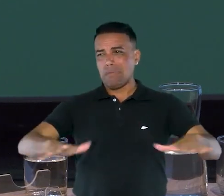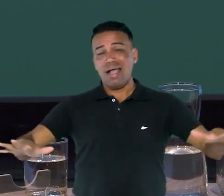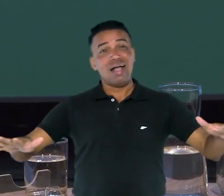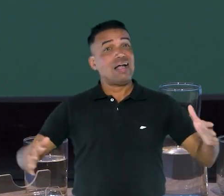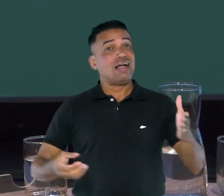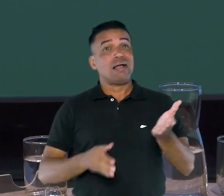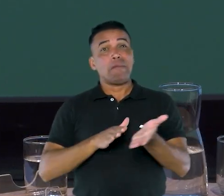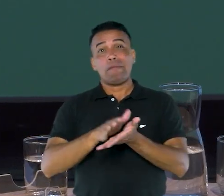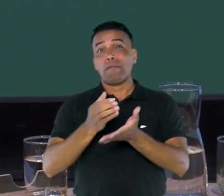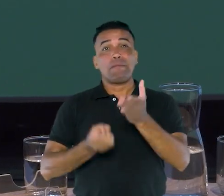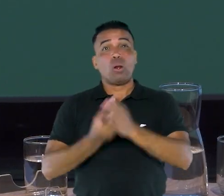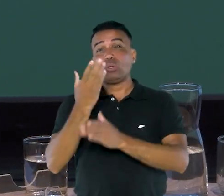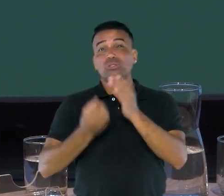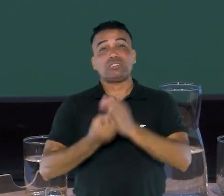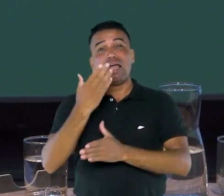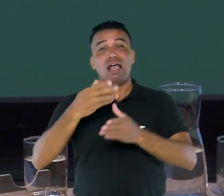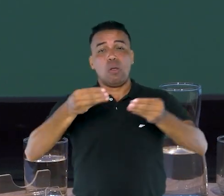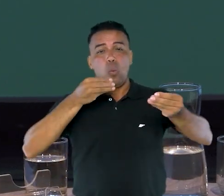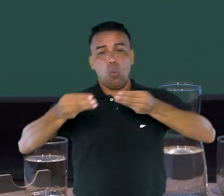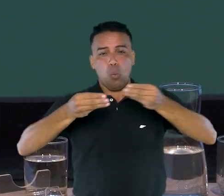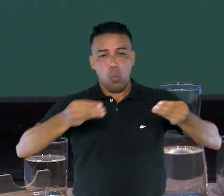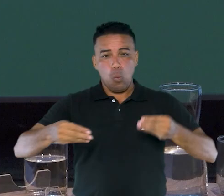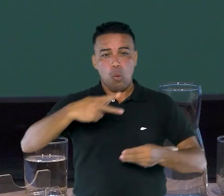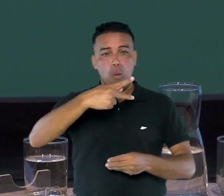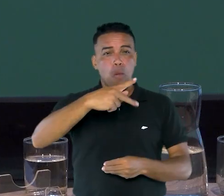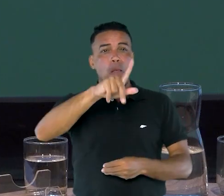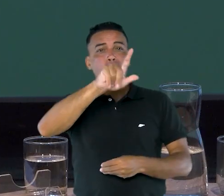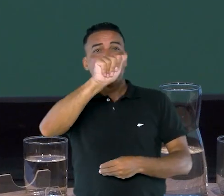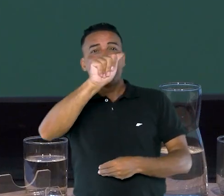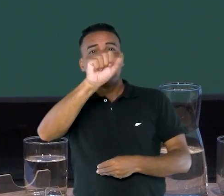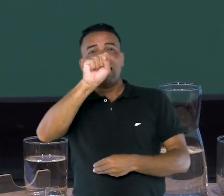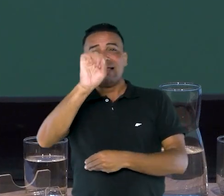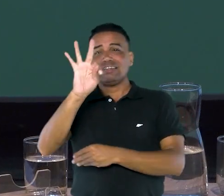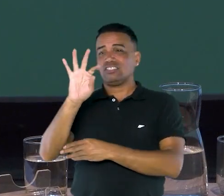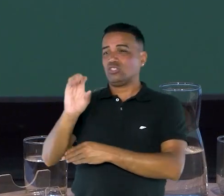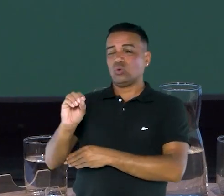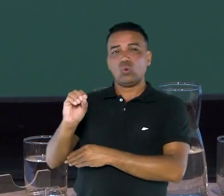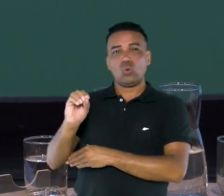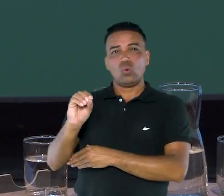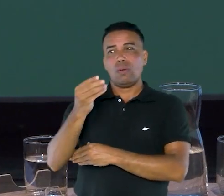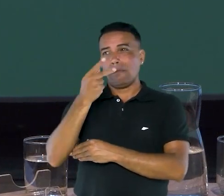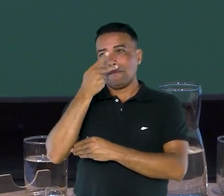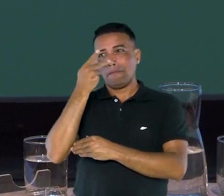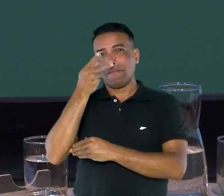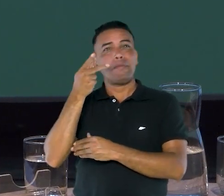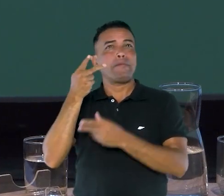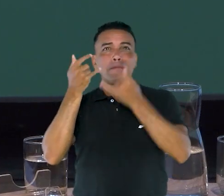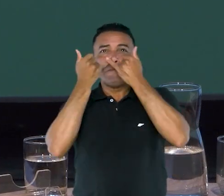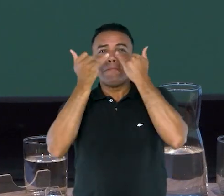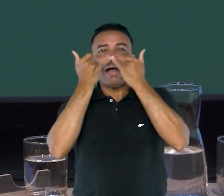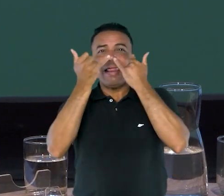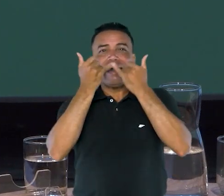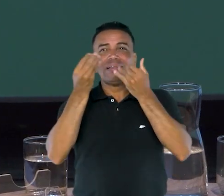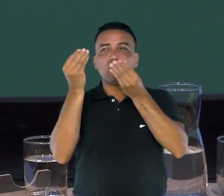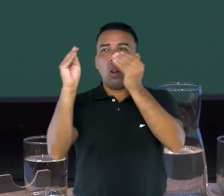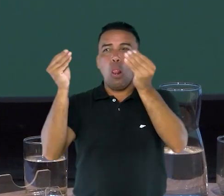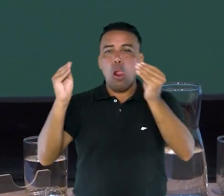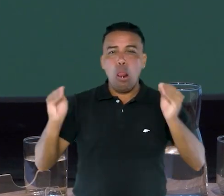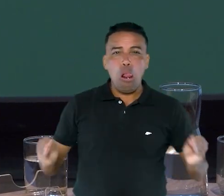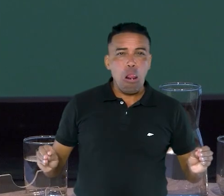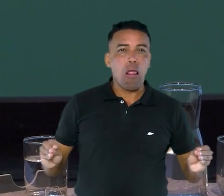muita produção de plástico, é muita... É como se a gente estivesse se enfeitando, a gente está se